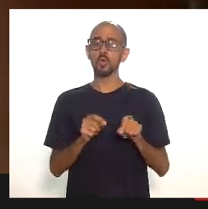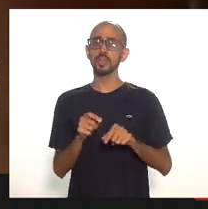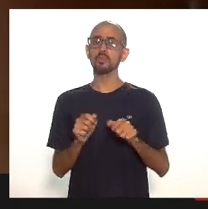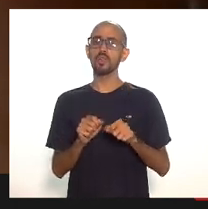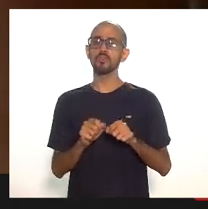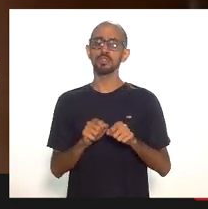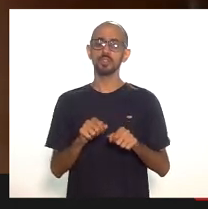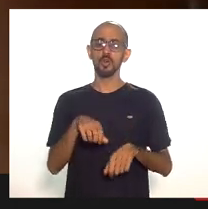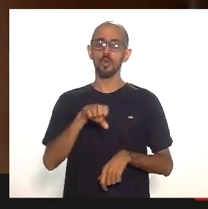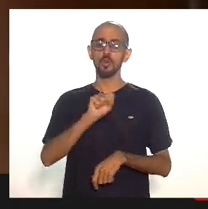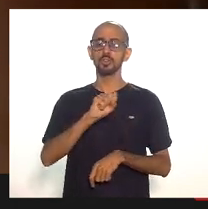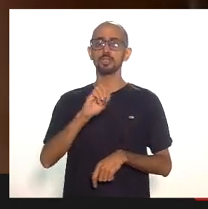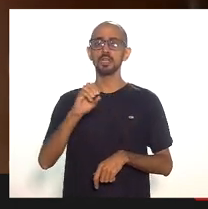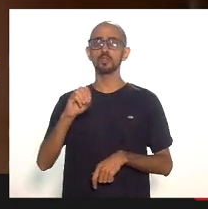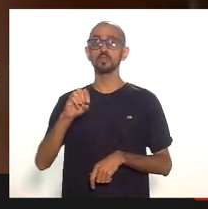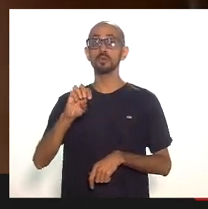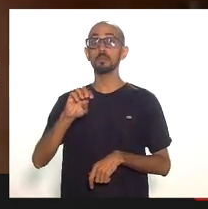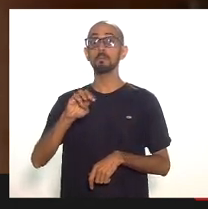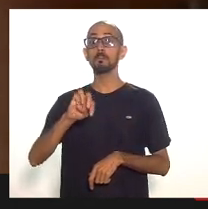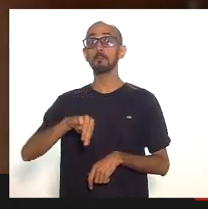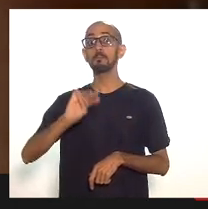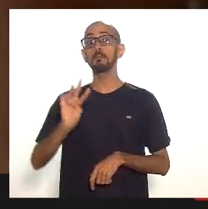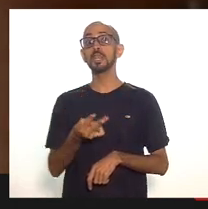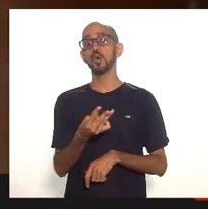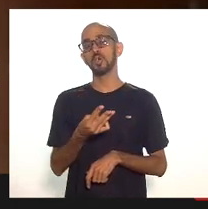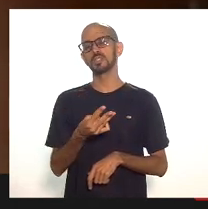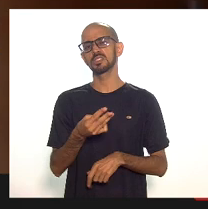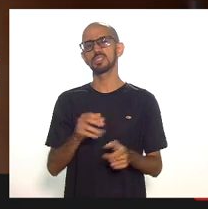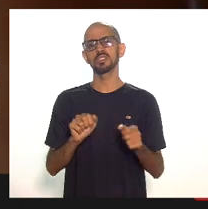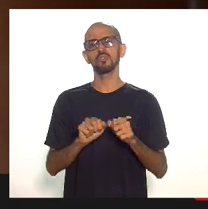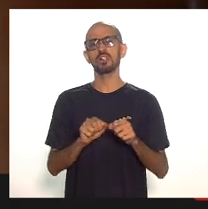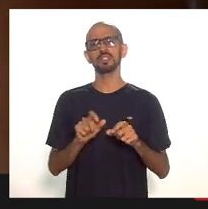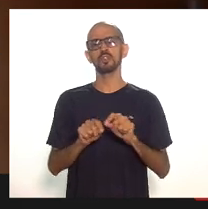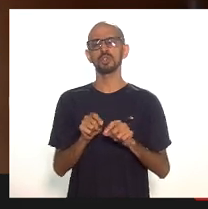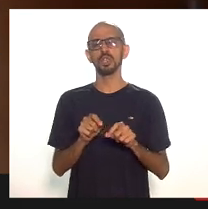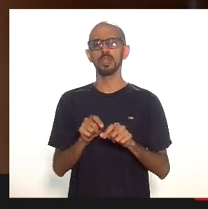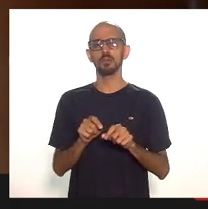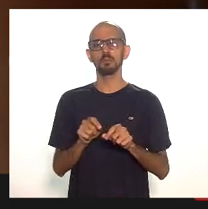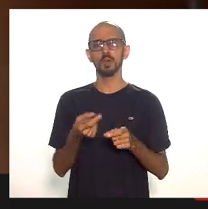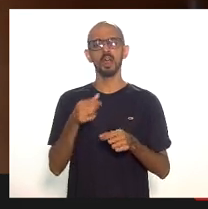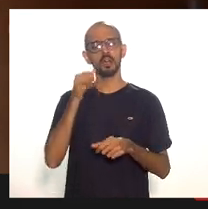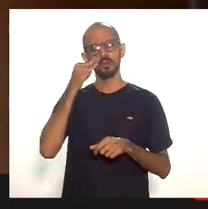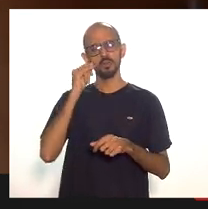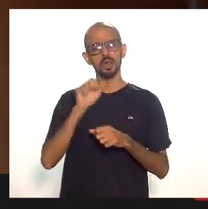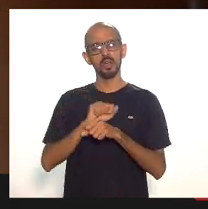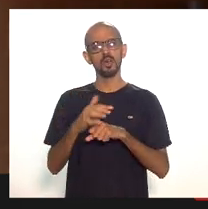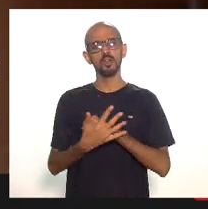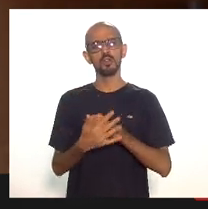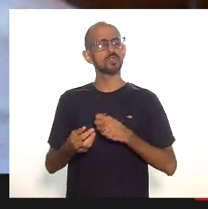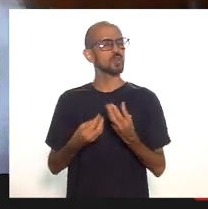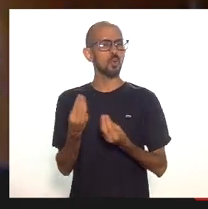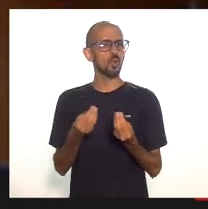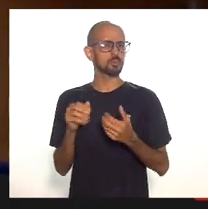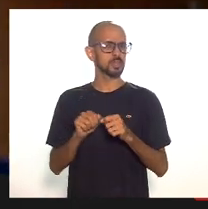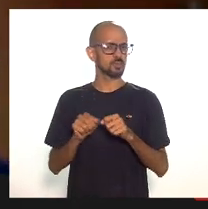a 800 milhões de reais, ela está sendo destinada ao combate à Covid, em que proporção, com que ritmo,